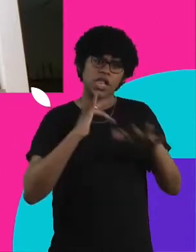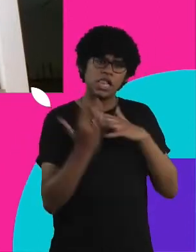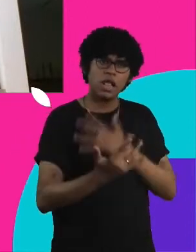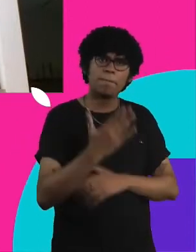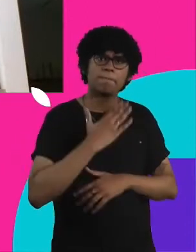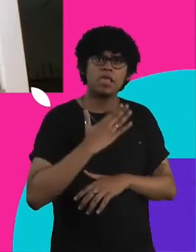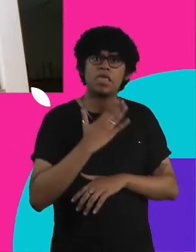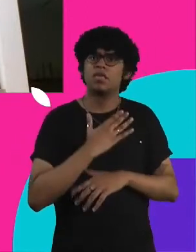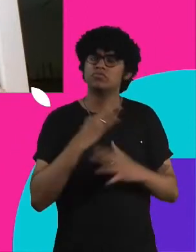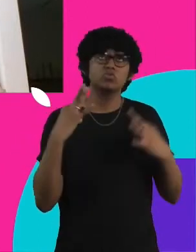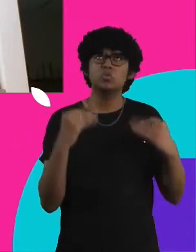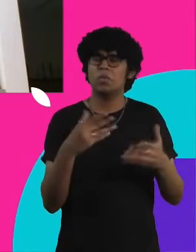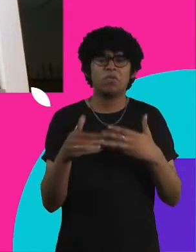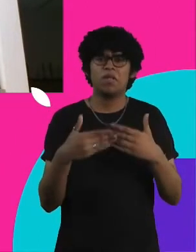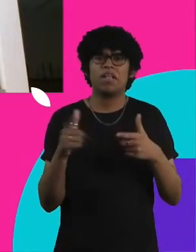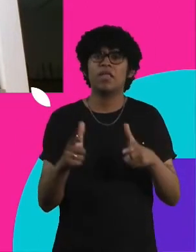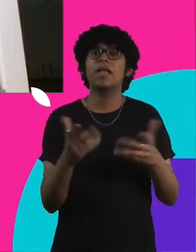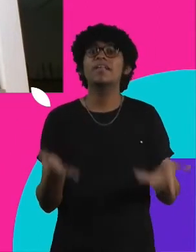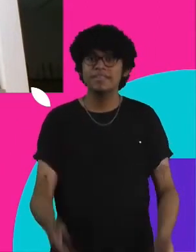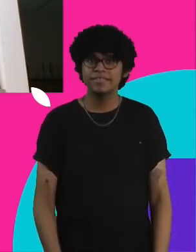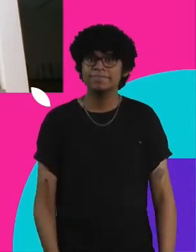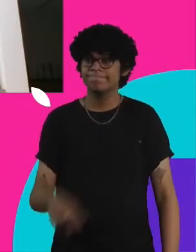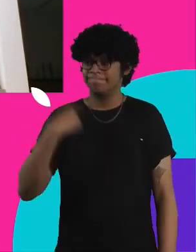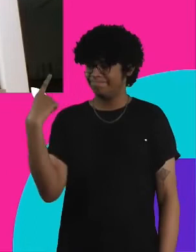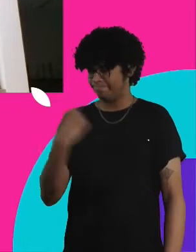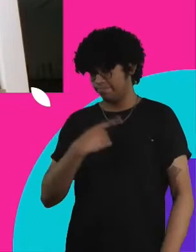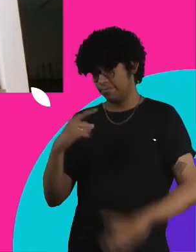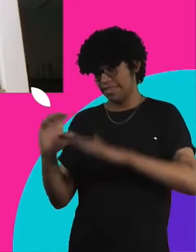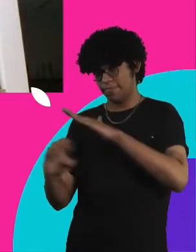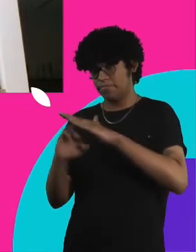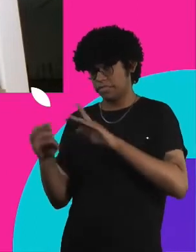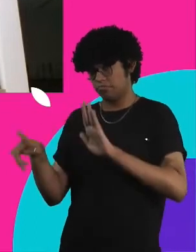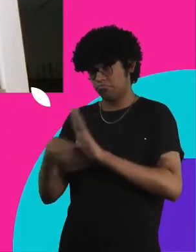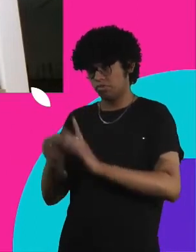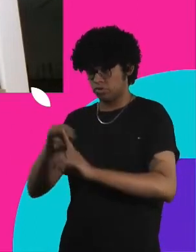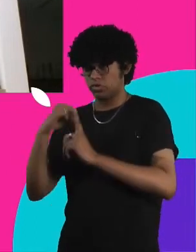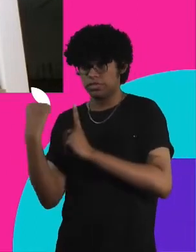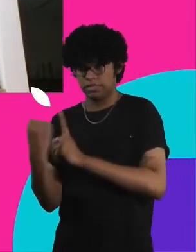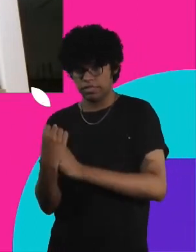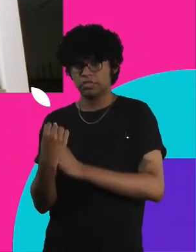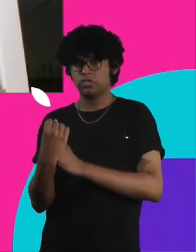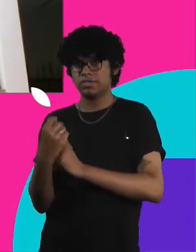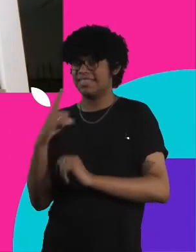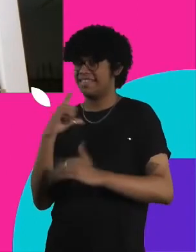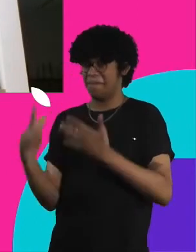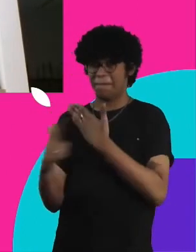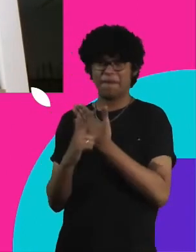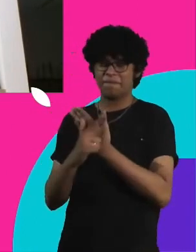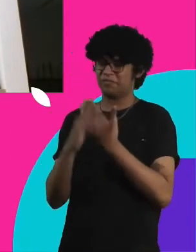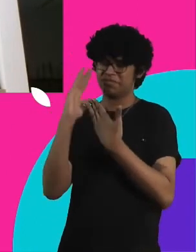comunicação em todos os lugares. Nós, como organizações sociais, temos um papel fundamental. A gente só não